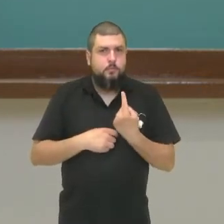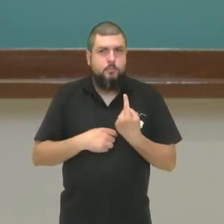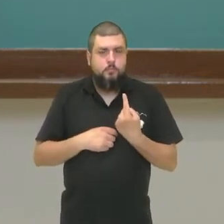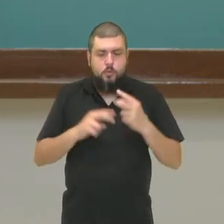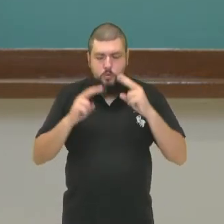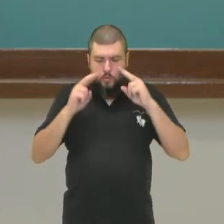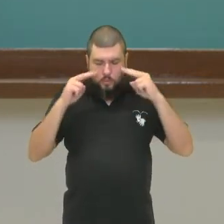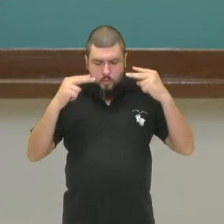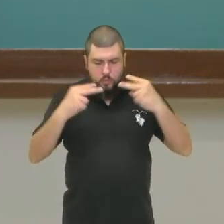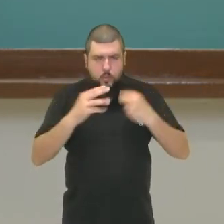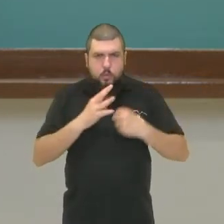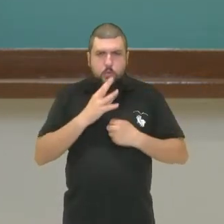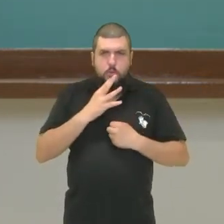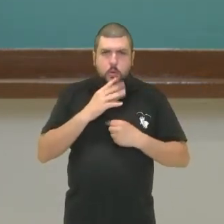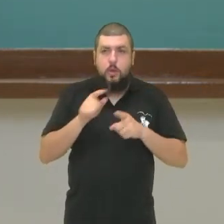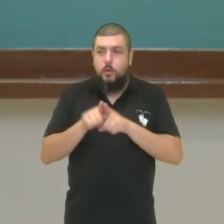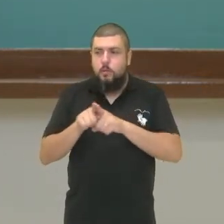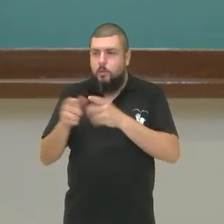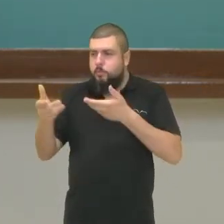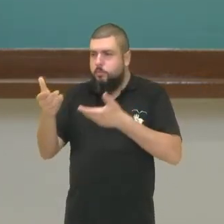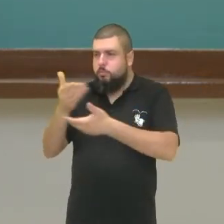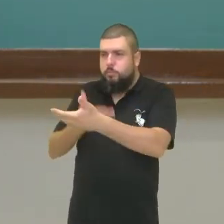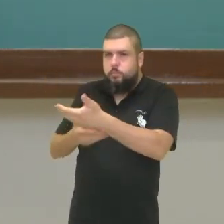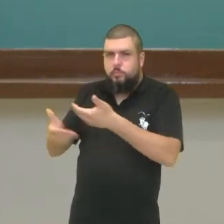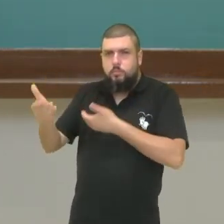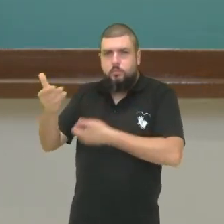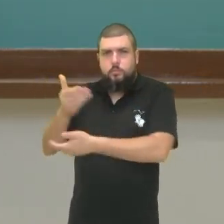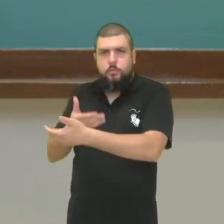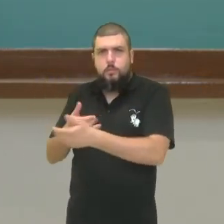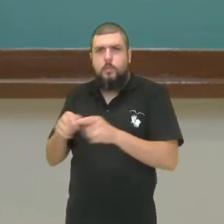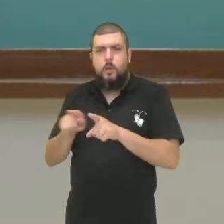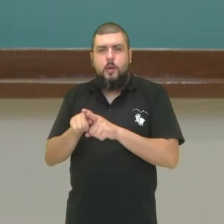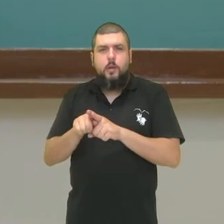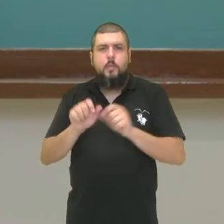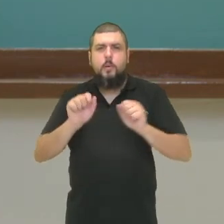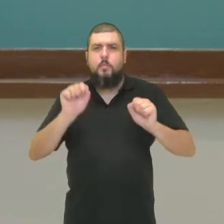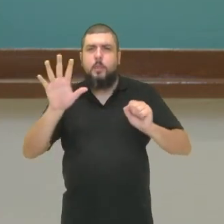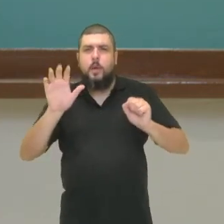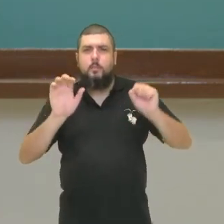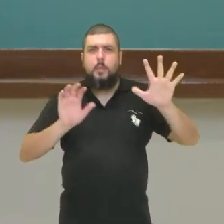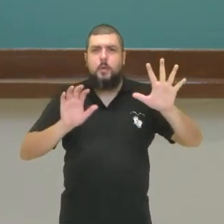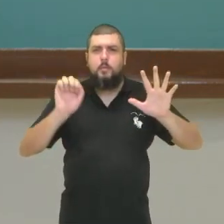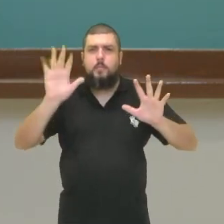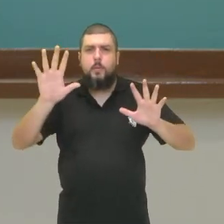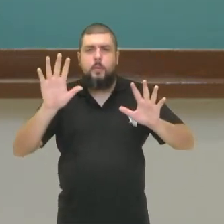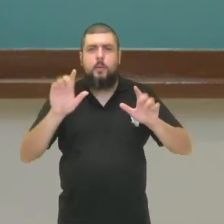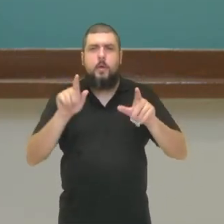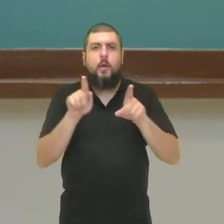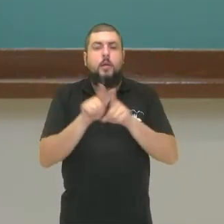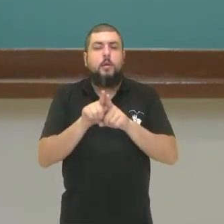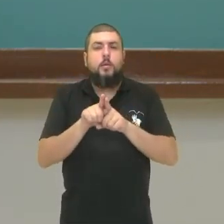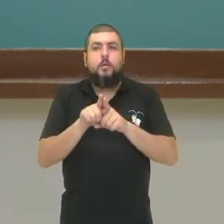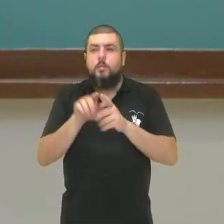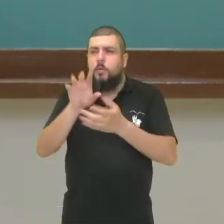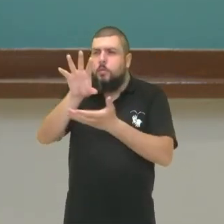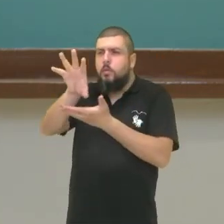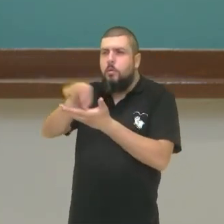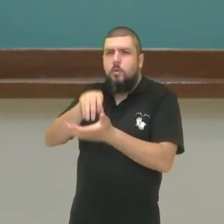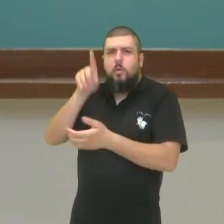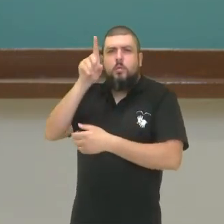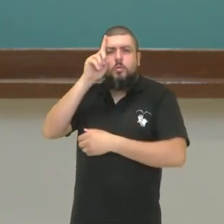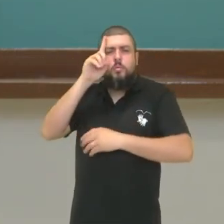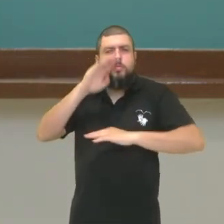coletivas, explorando os movimentos corporais, as mímicas, representações de cenas do cotidiano e